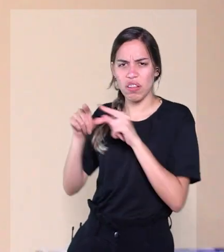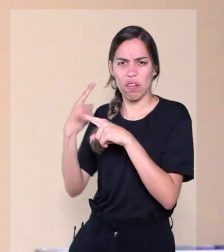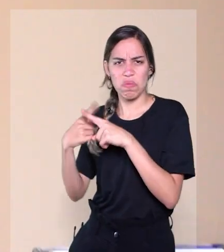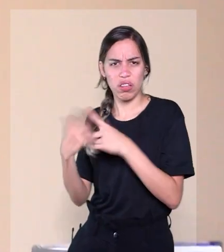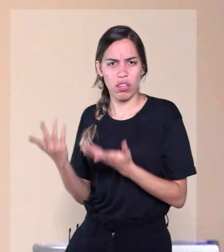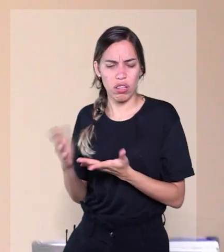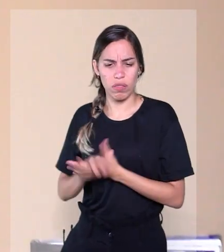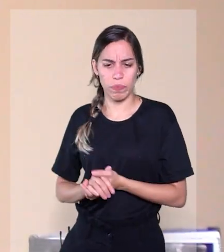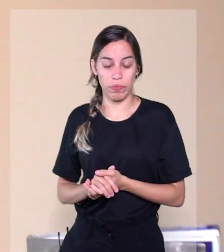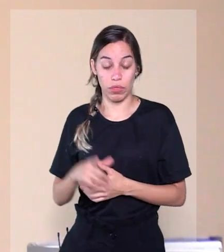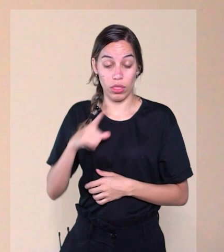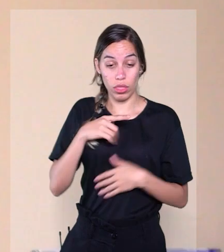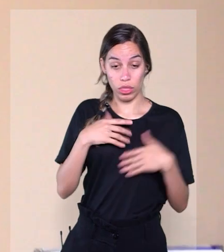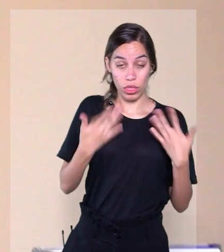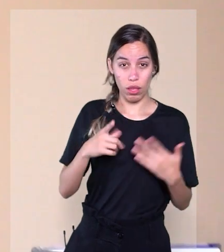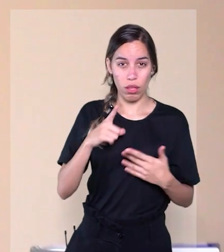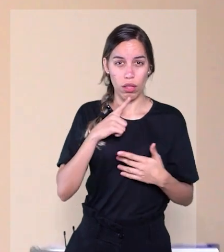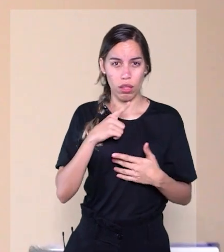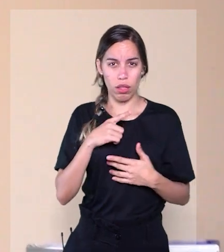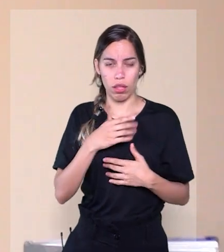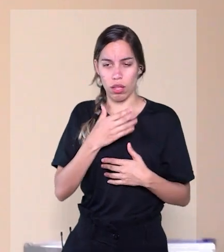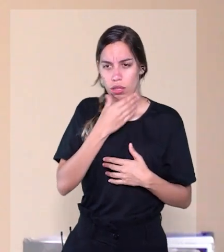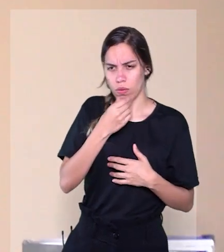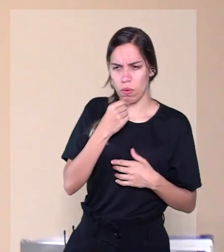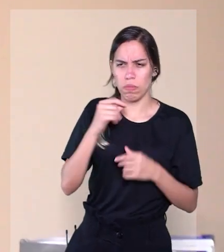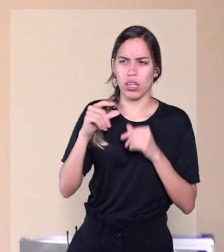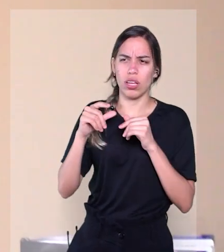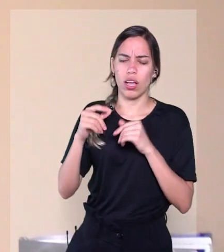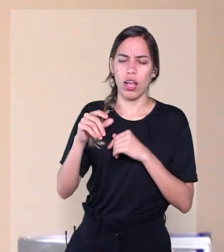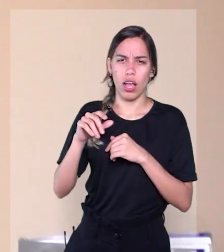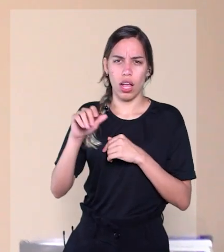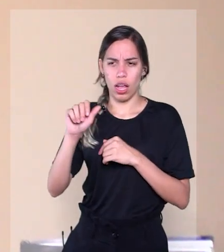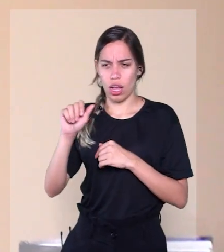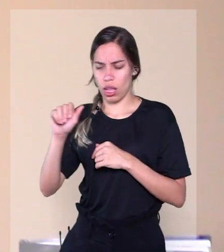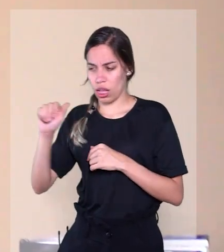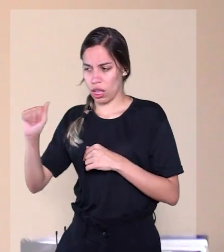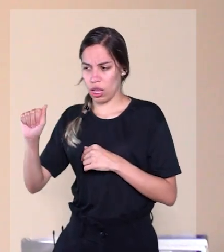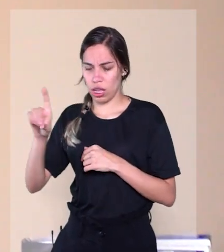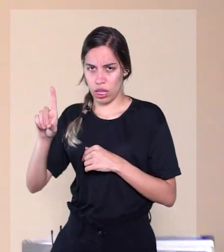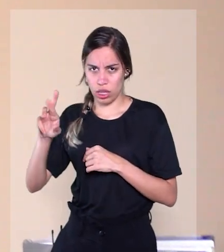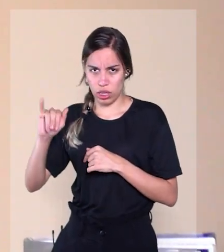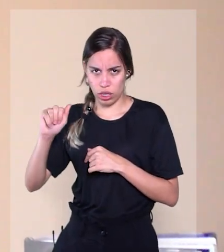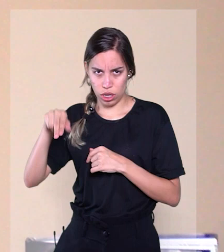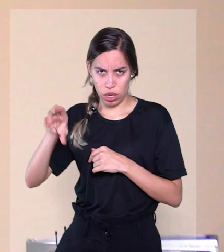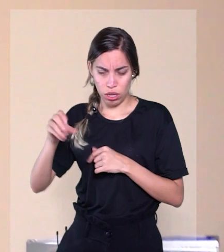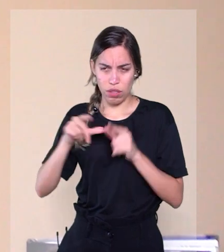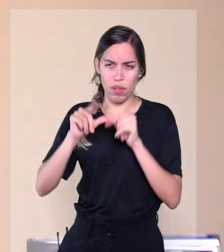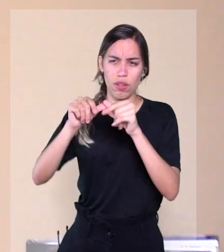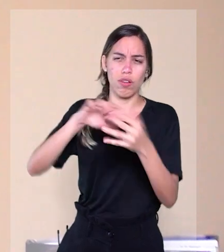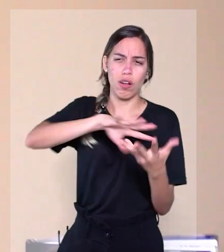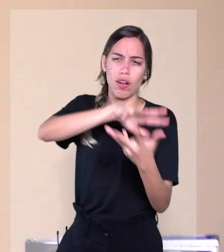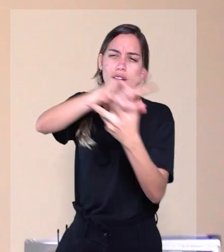E, por outro lado, o Adriano Fagundes viajou o mundo, e ele percorreu assim, diversos países e capturou